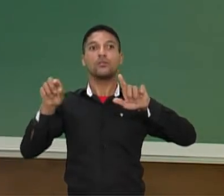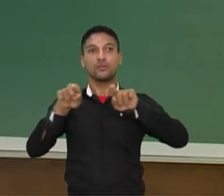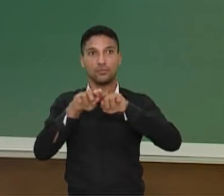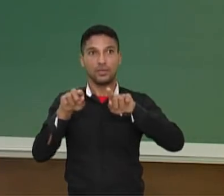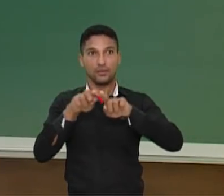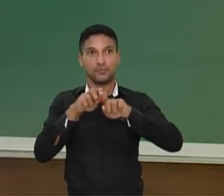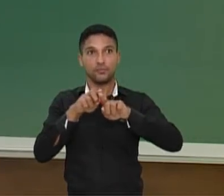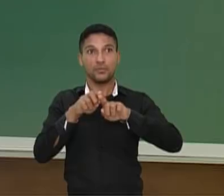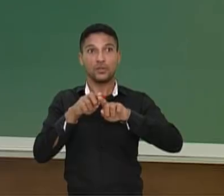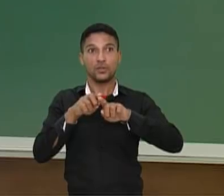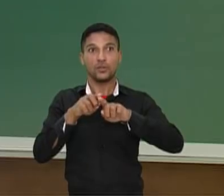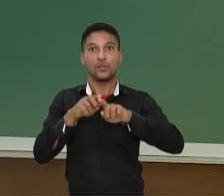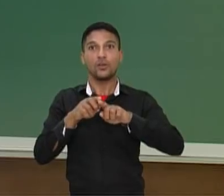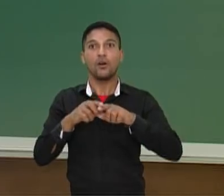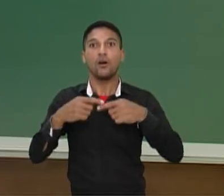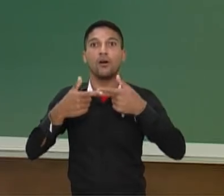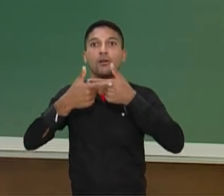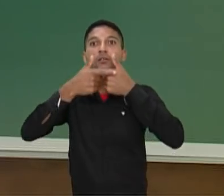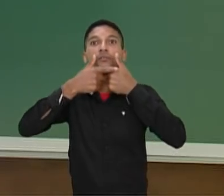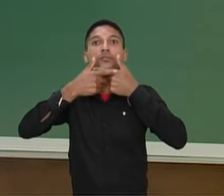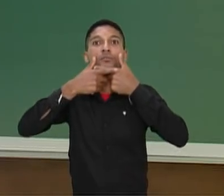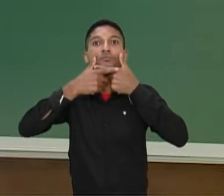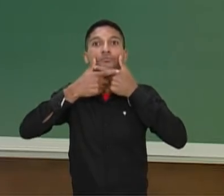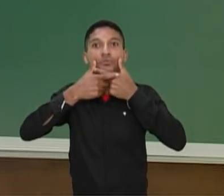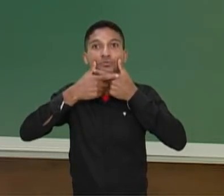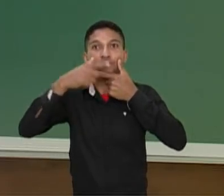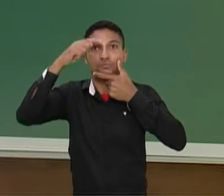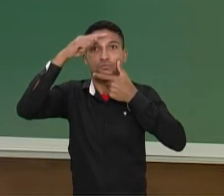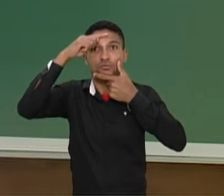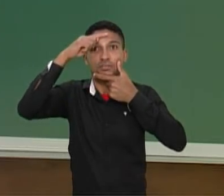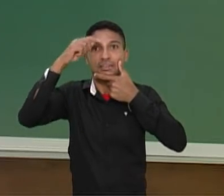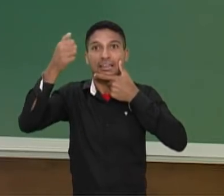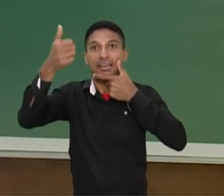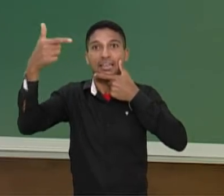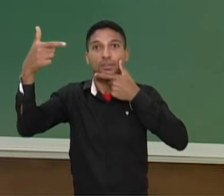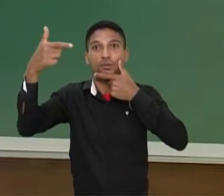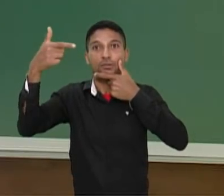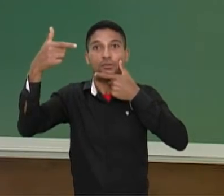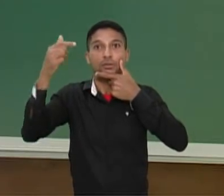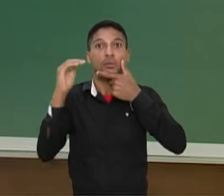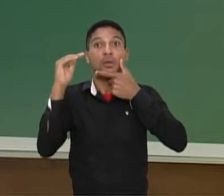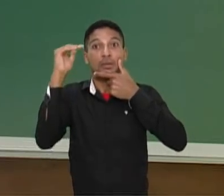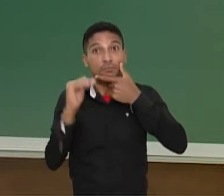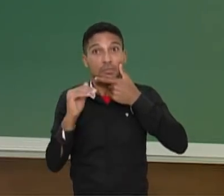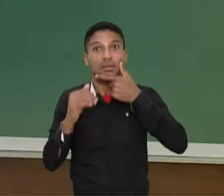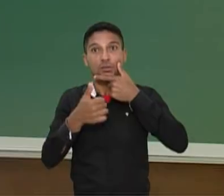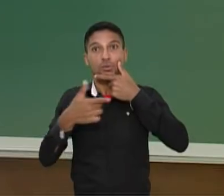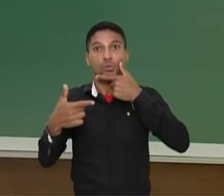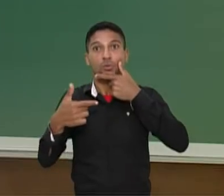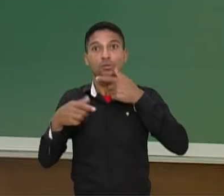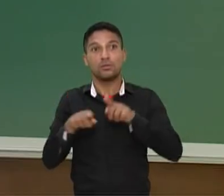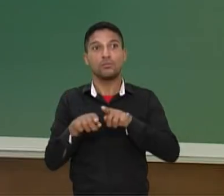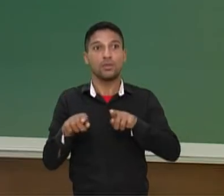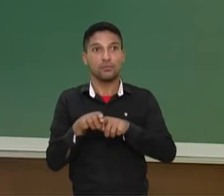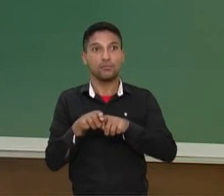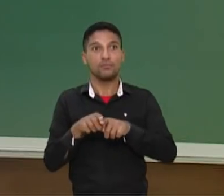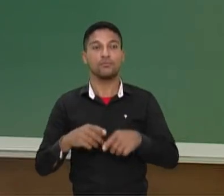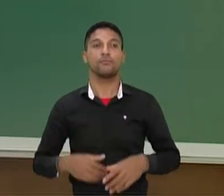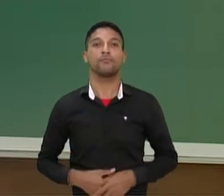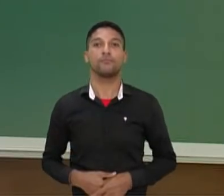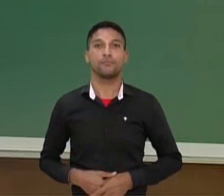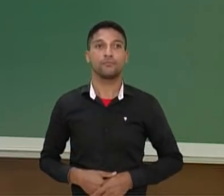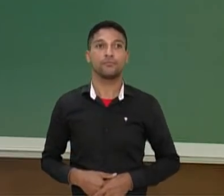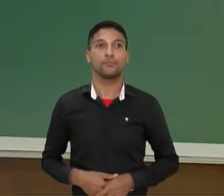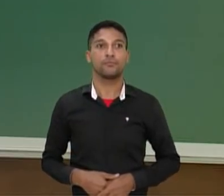Esse pedaço é 12, ó, então eu trouxe esse 12 aqui para baixo também, ó. Então eu tenho um trapézio, que eu também sei as